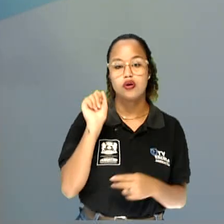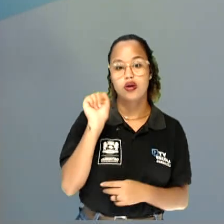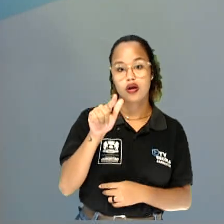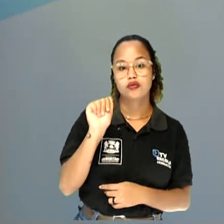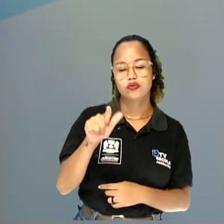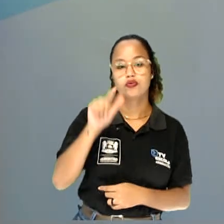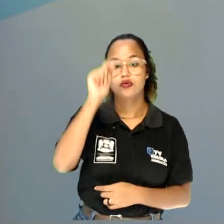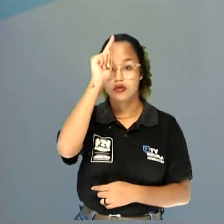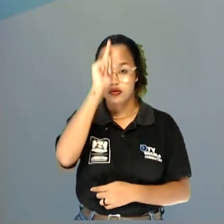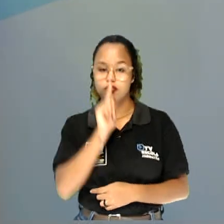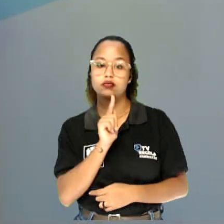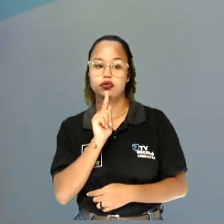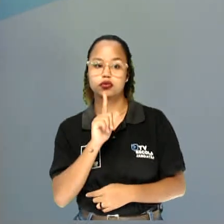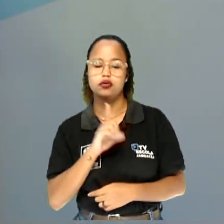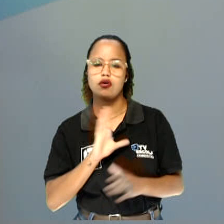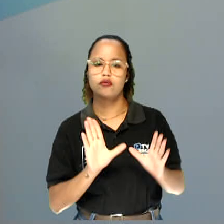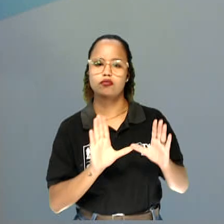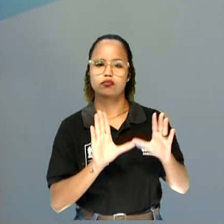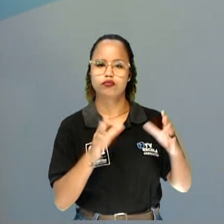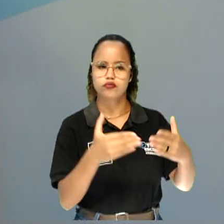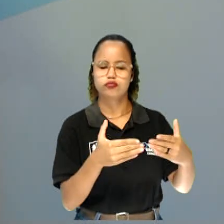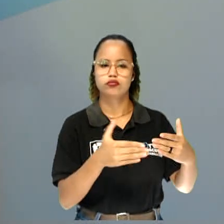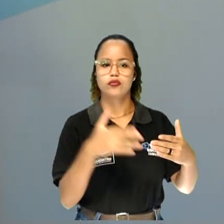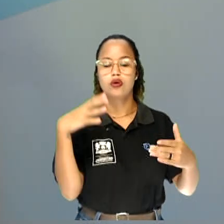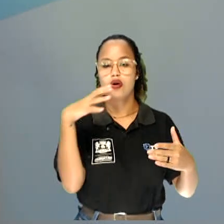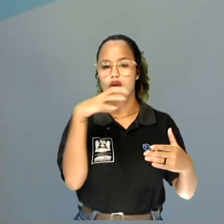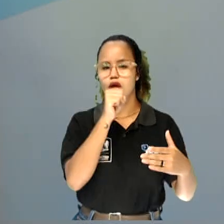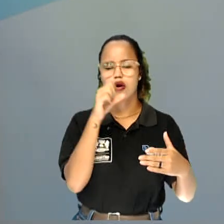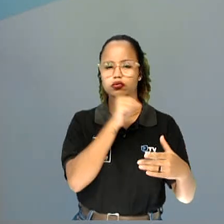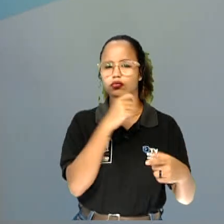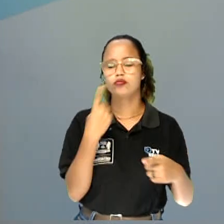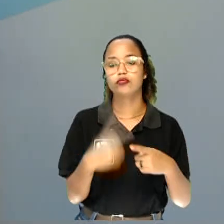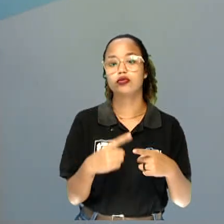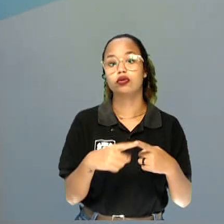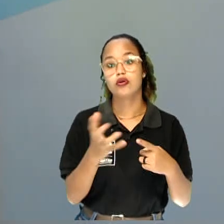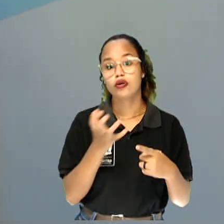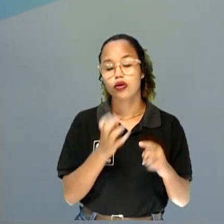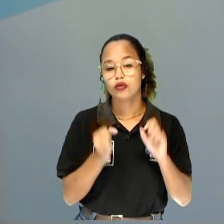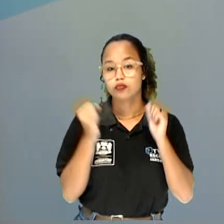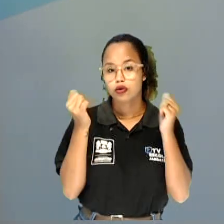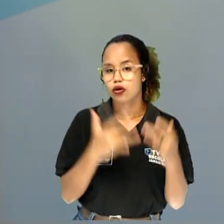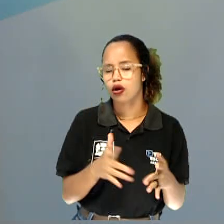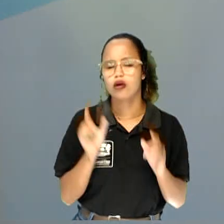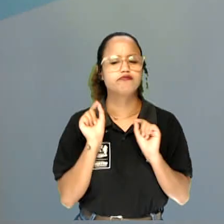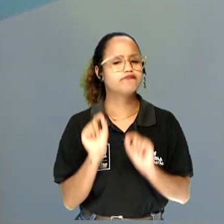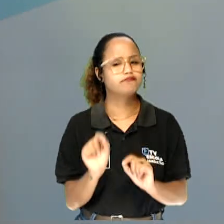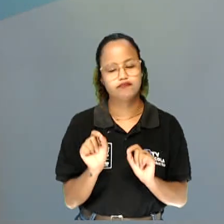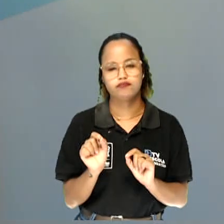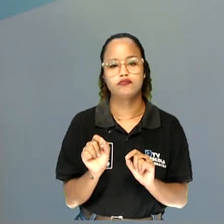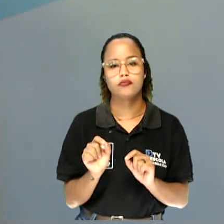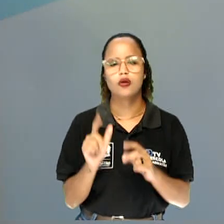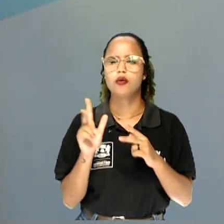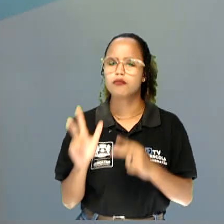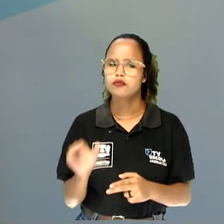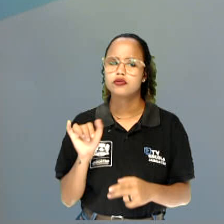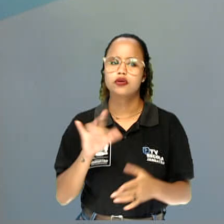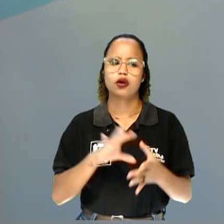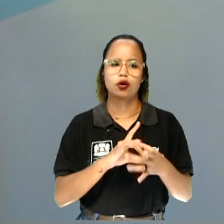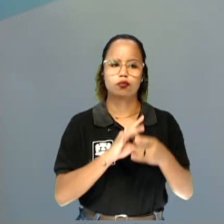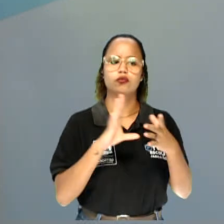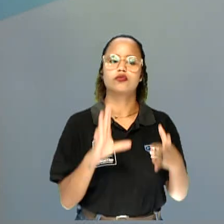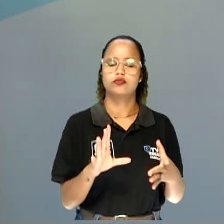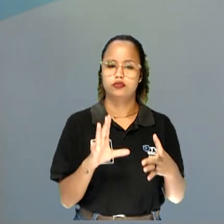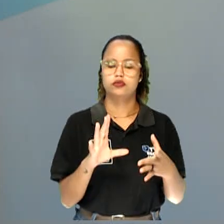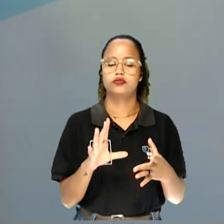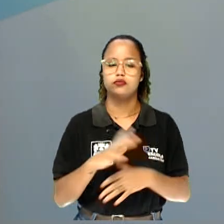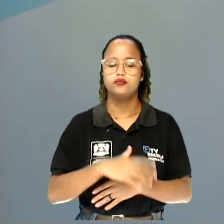amarela, dentro desse contexto laranja, porque eu quero dizer para vocês o seguinte: mesmo os republicanos liberais, tanto os